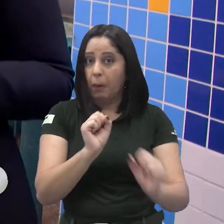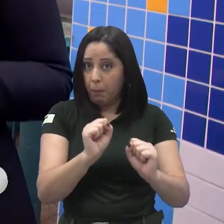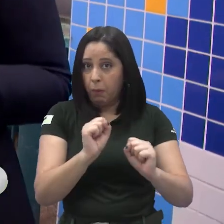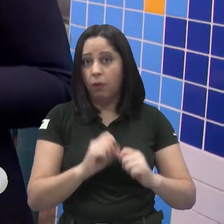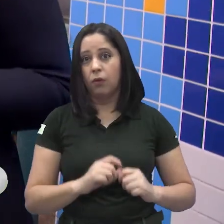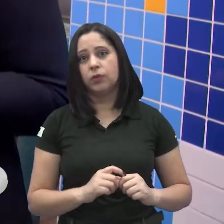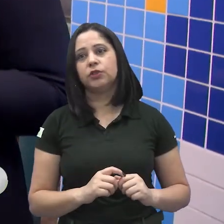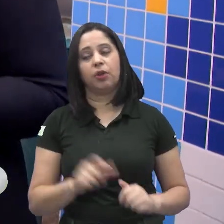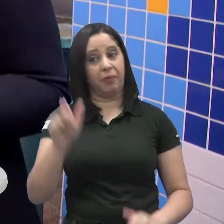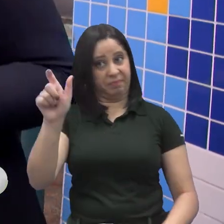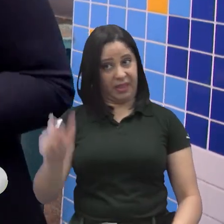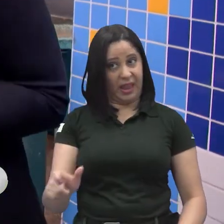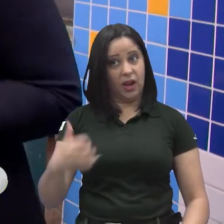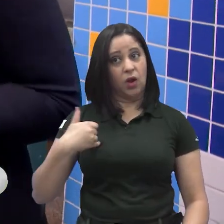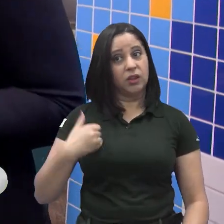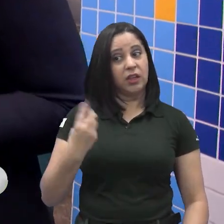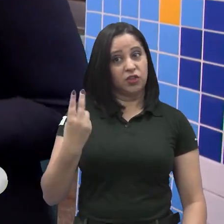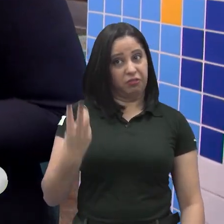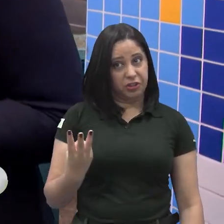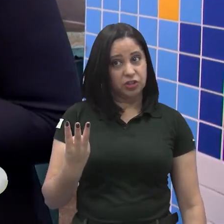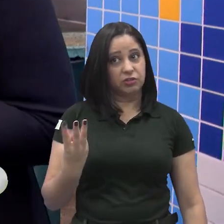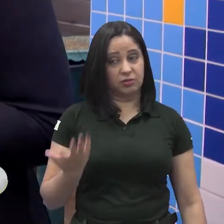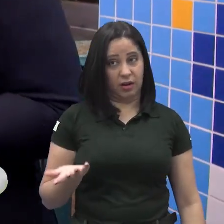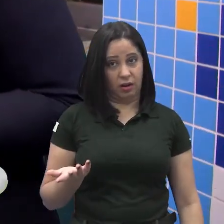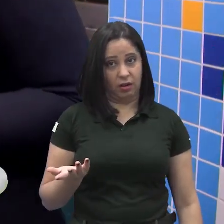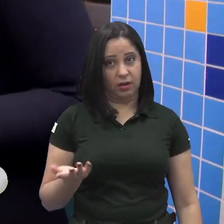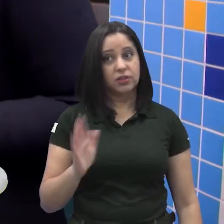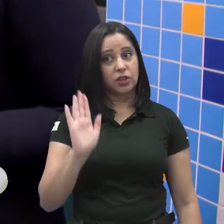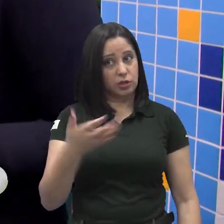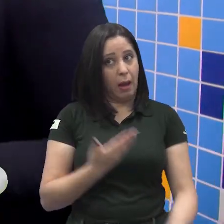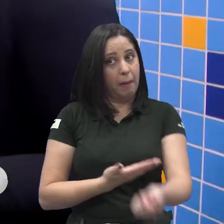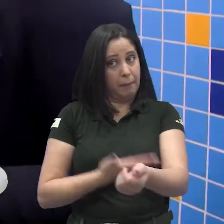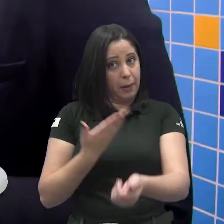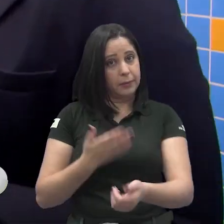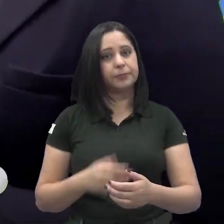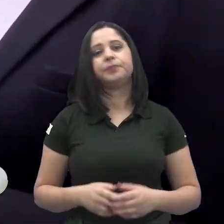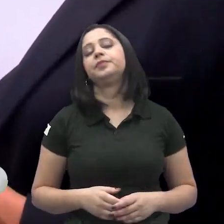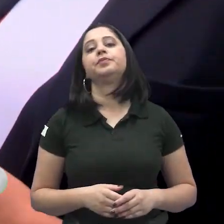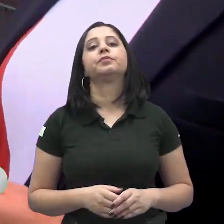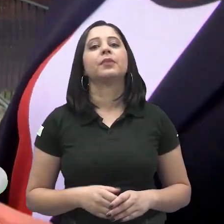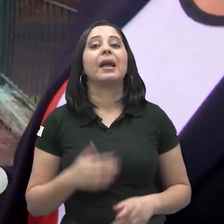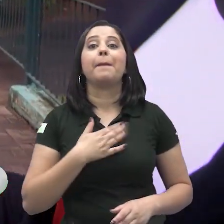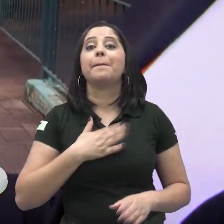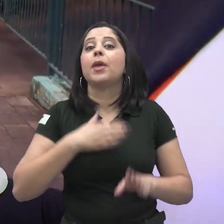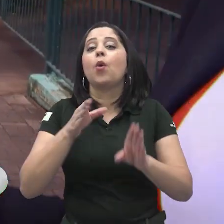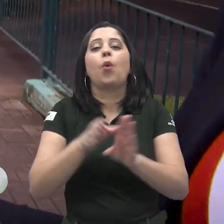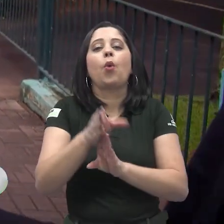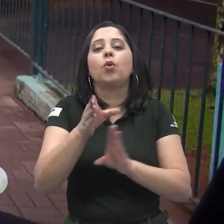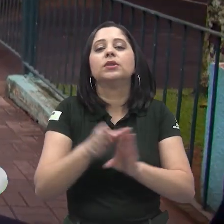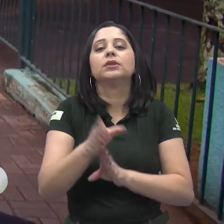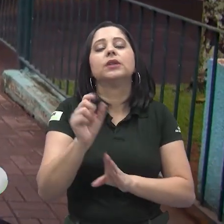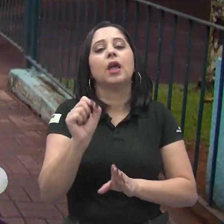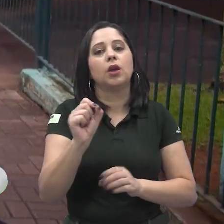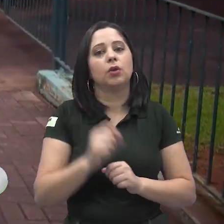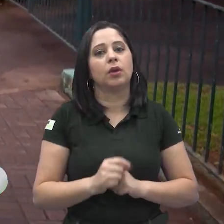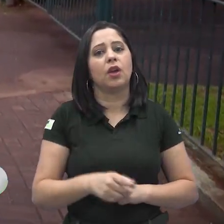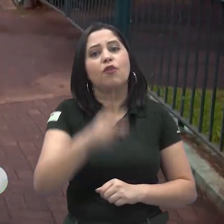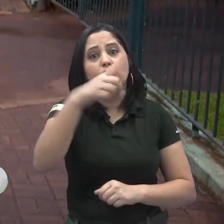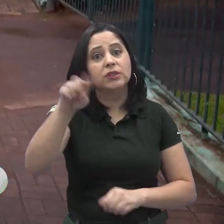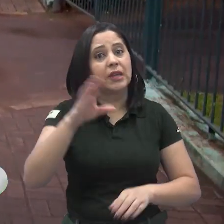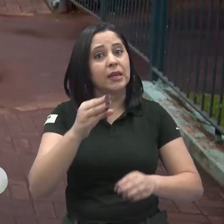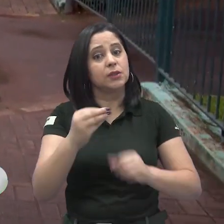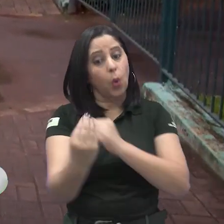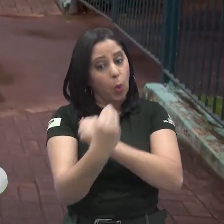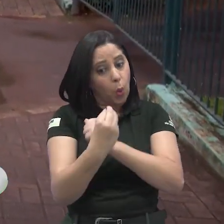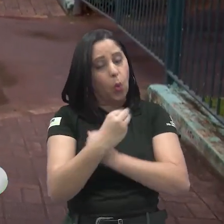aos 23 anos de idade, então que conselho você deixa para esses jovens aí que estão assistindo a gente? Olha, o conselho que eu deixo é realmente tome muito cuidado